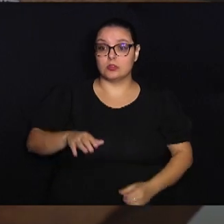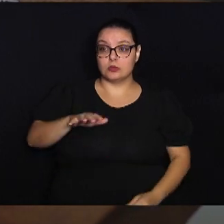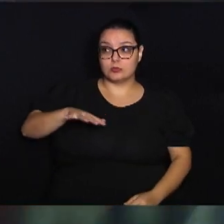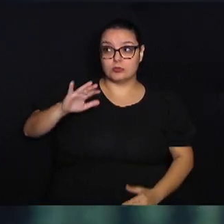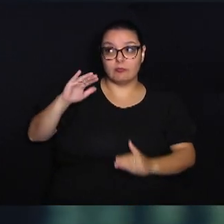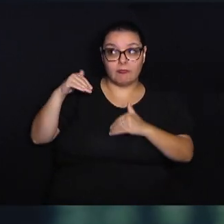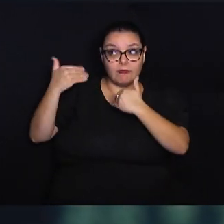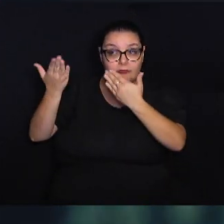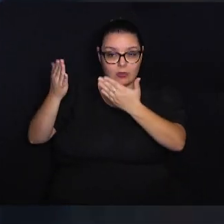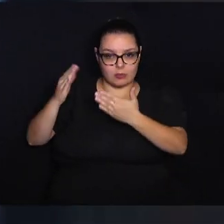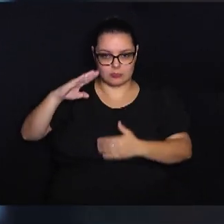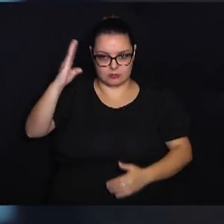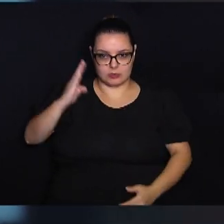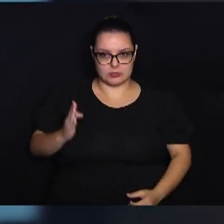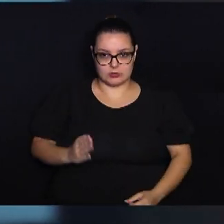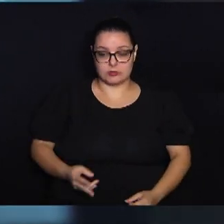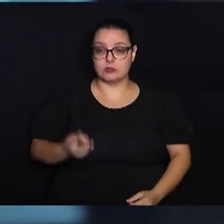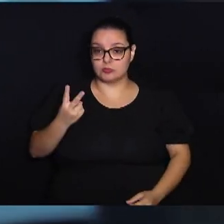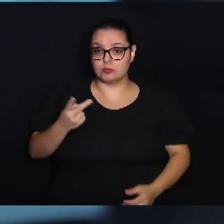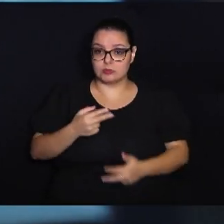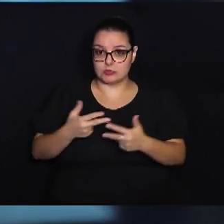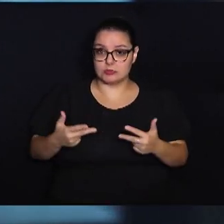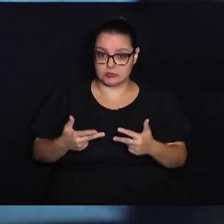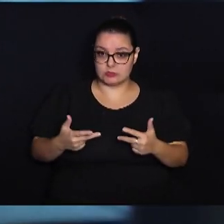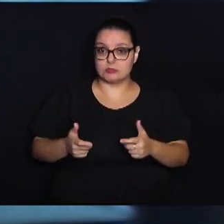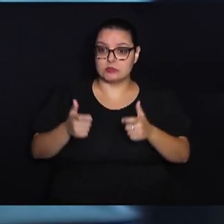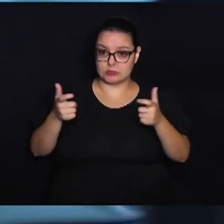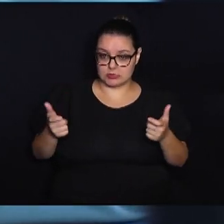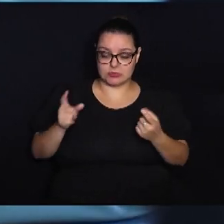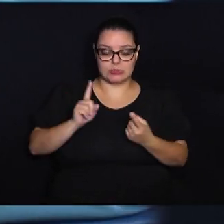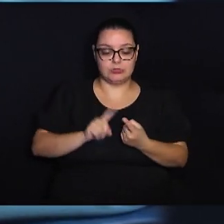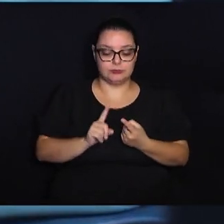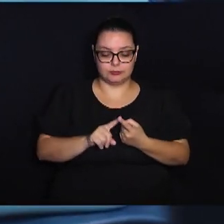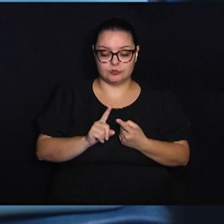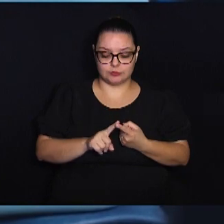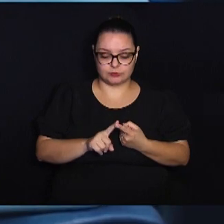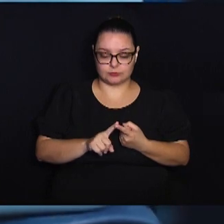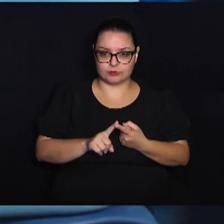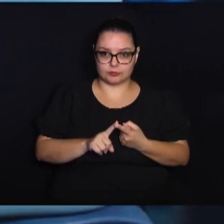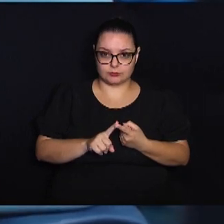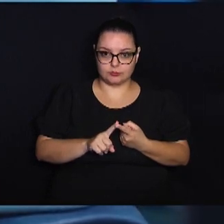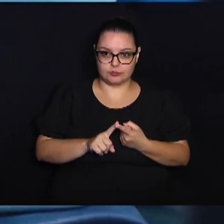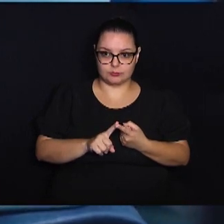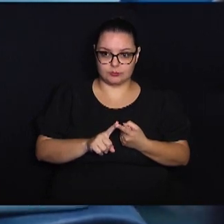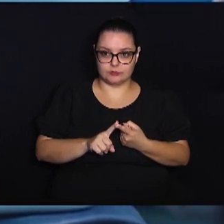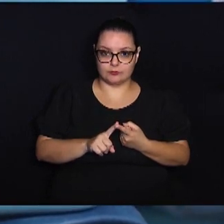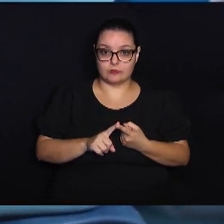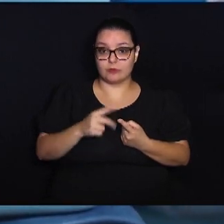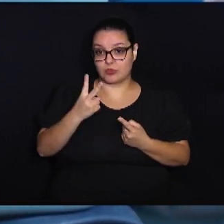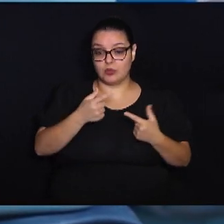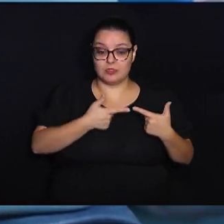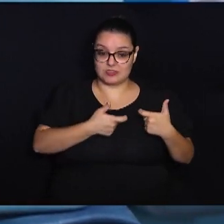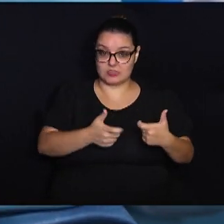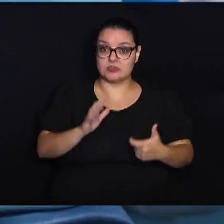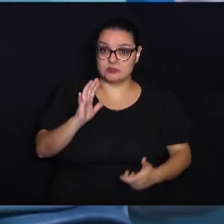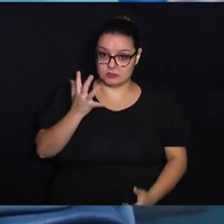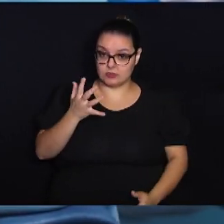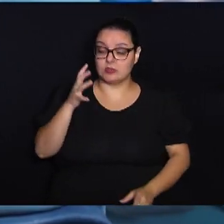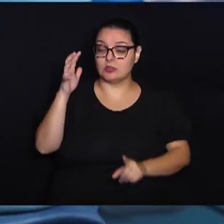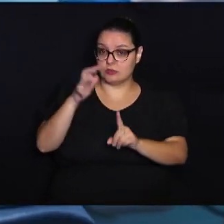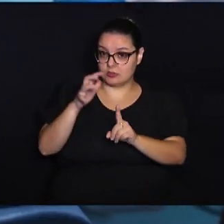exibido na edição de junho aqui do Cine Câmara. Um projeto que tem como principal objetivo aproximar a população da